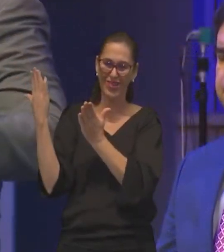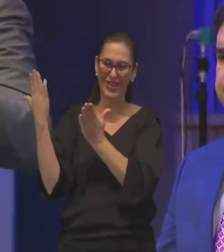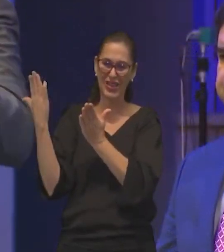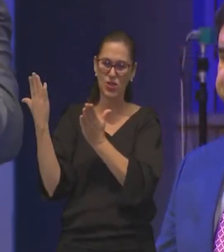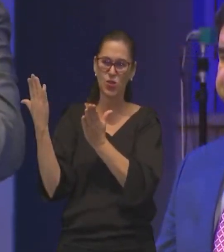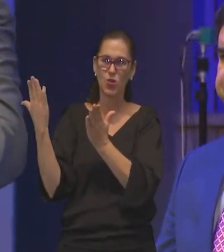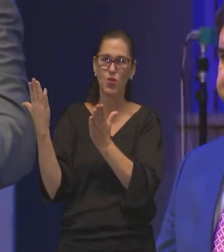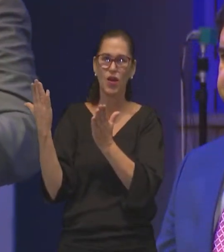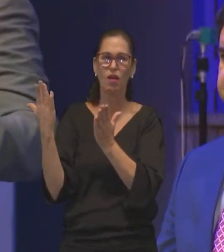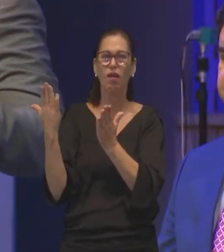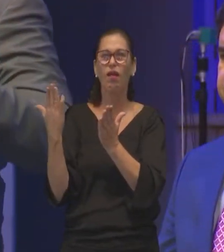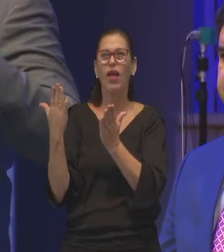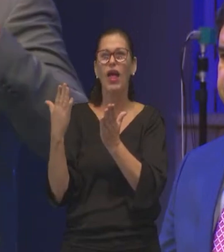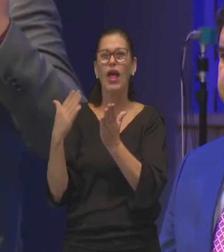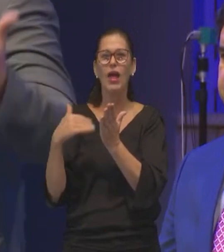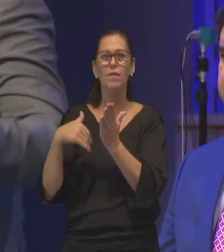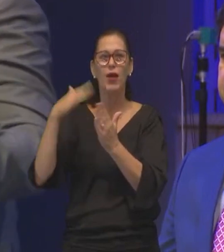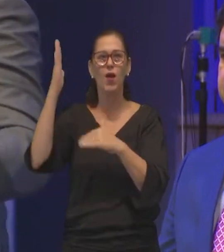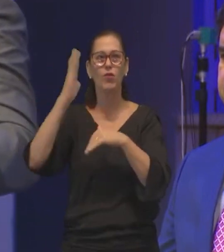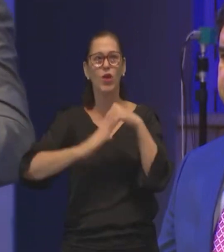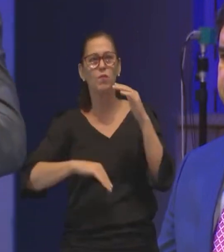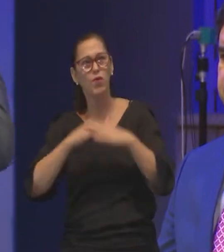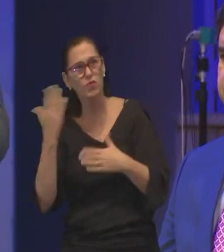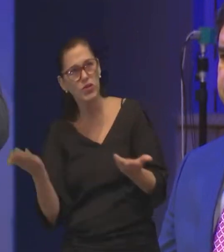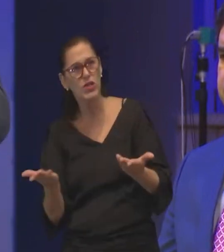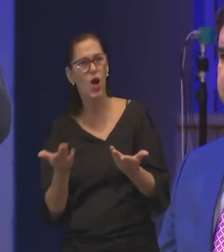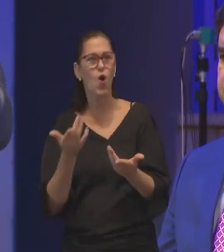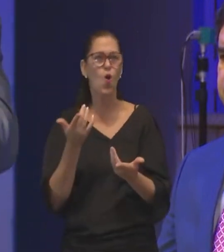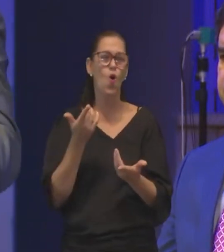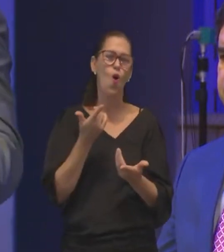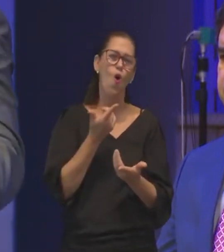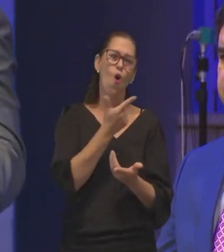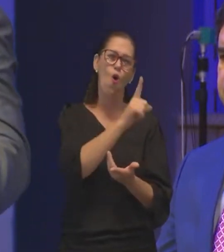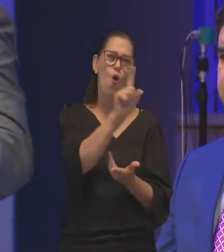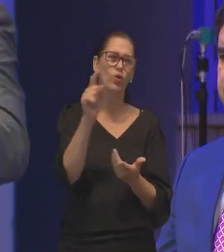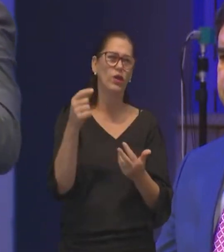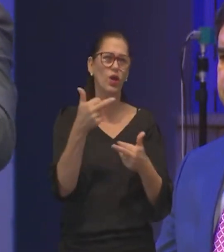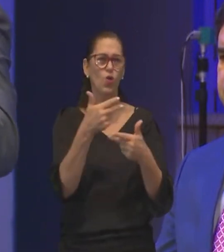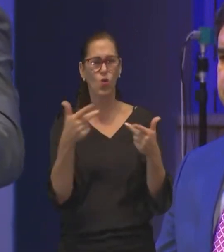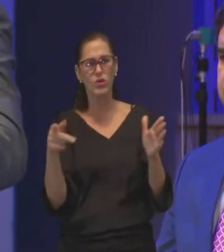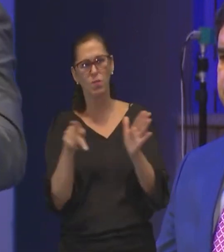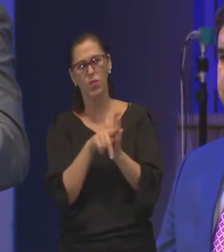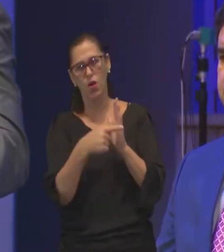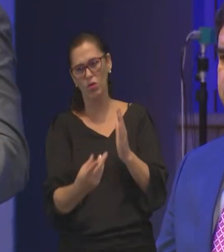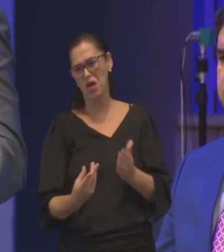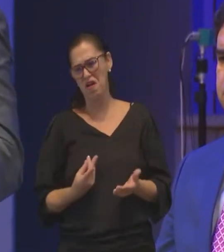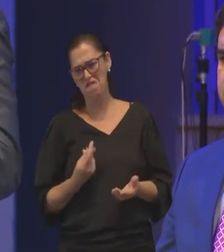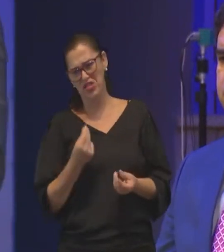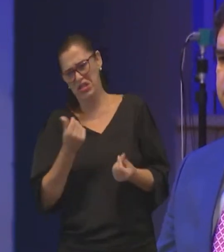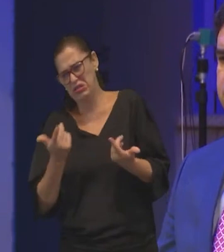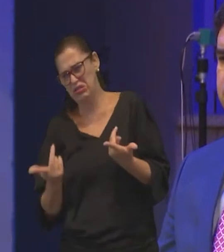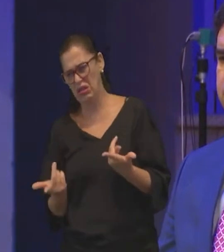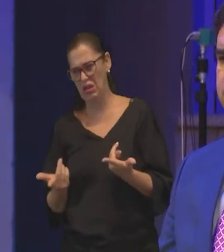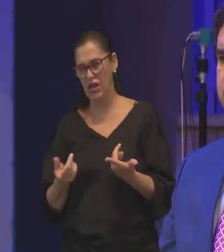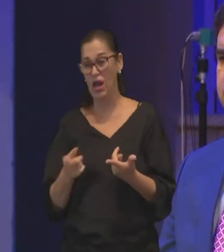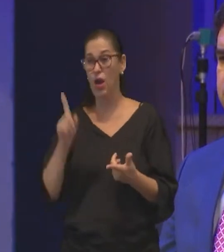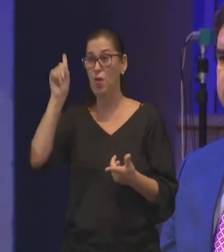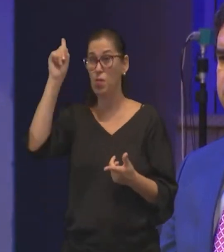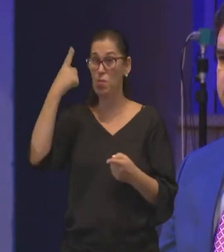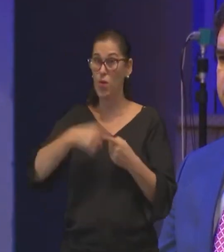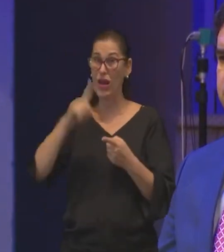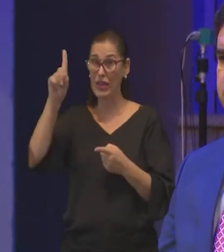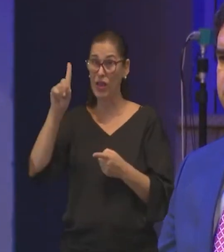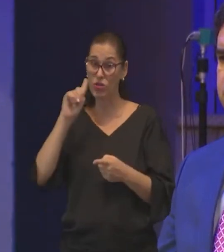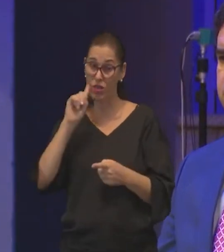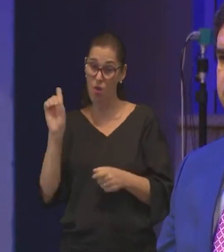de profissão, a nossa condição de qualquer outra área da nossa vida financeira. Por quê? Porque Deus está